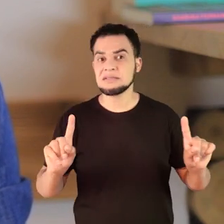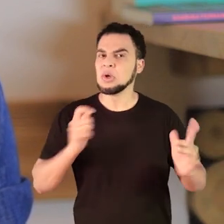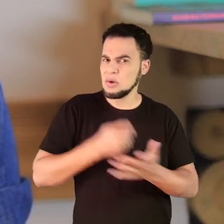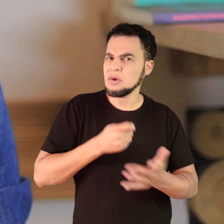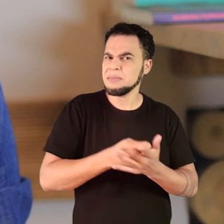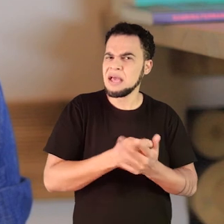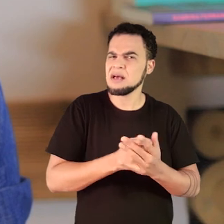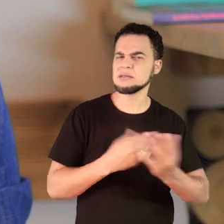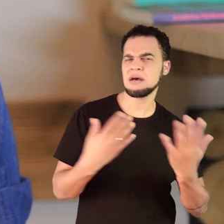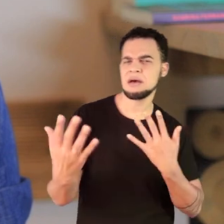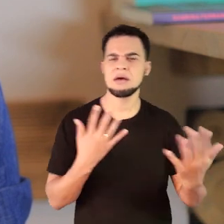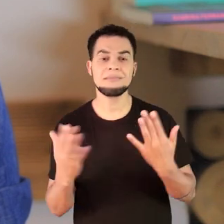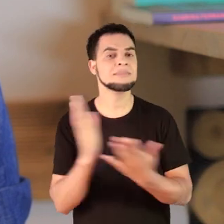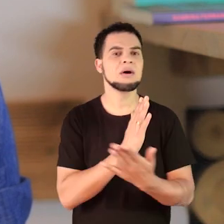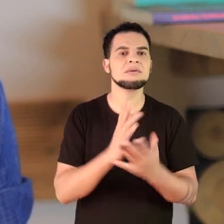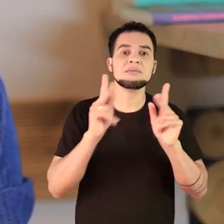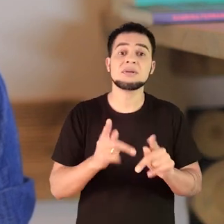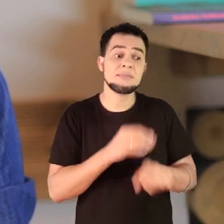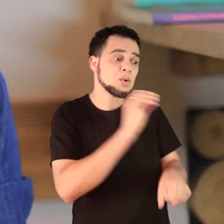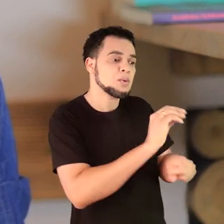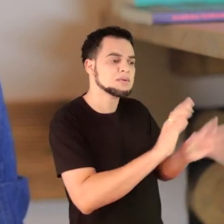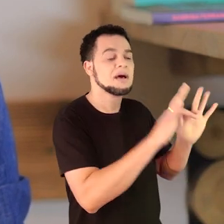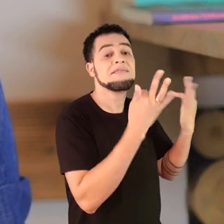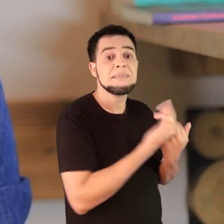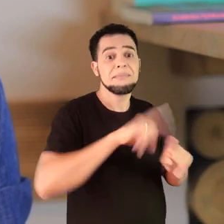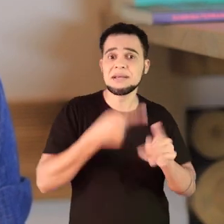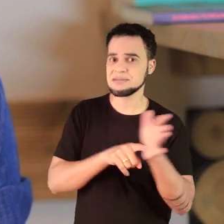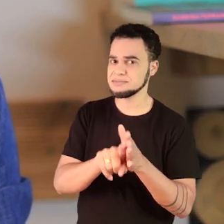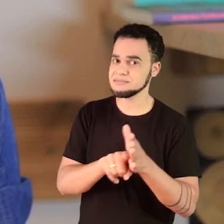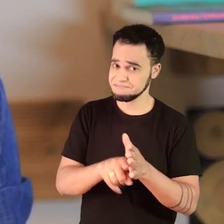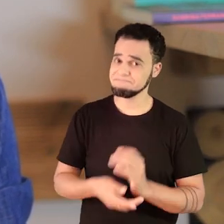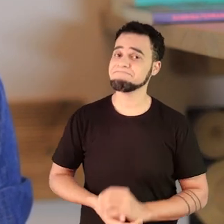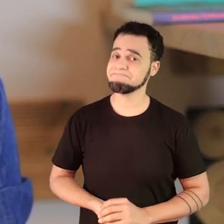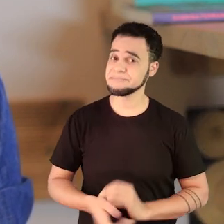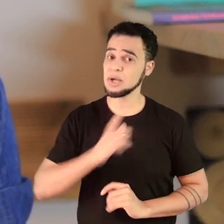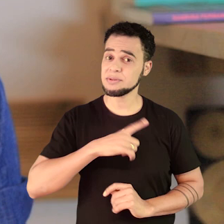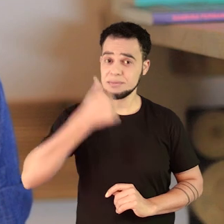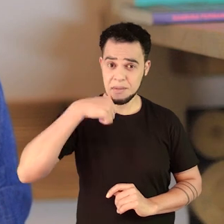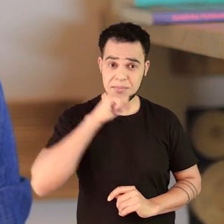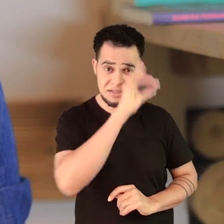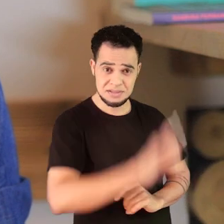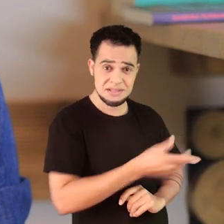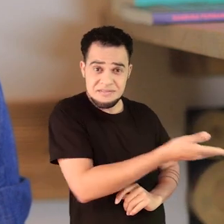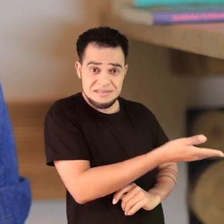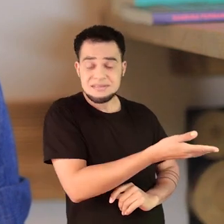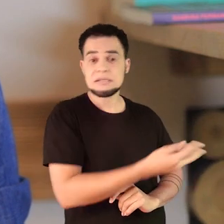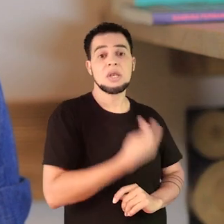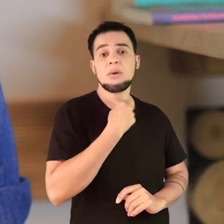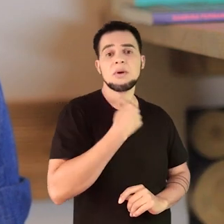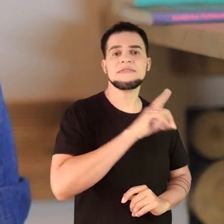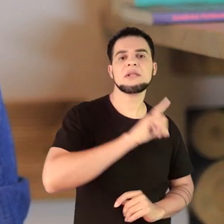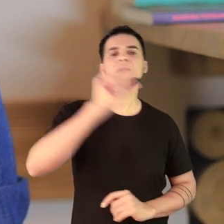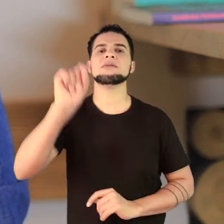esse tipo de mobilidade acaba excluindo aqueles que são cuidadores, além de pesquisadores. Tenho uma mãe com deficiência, o que impede